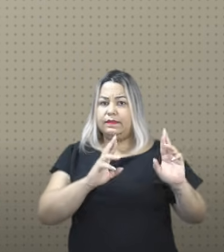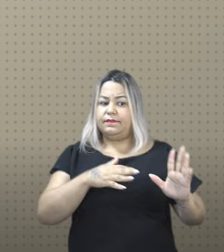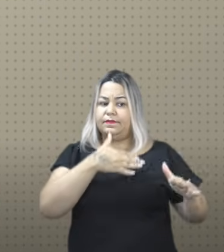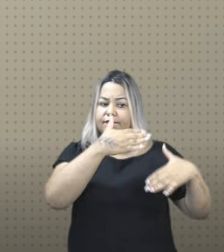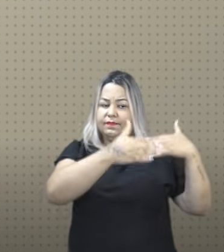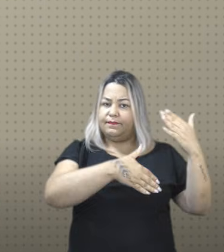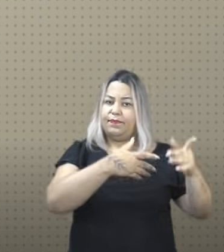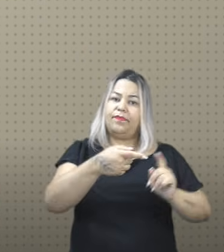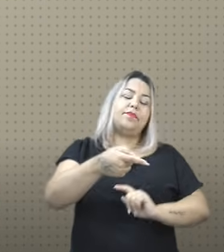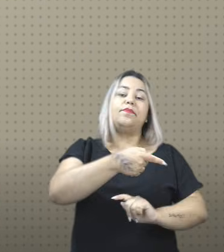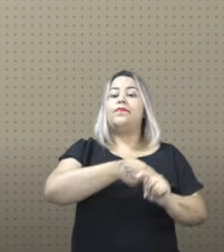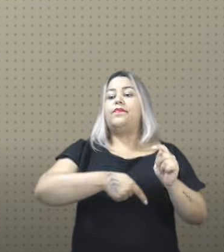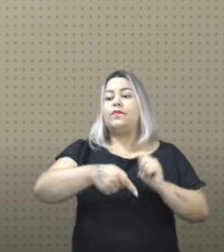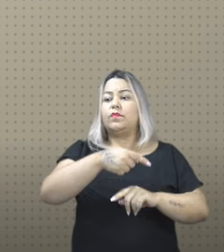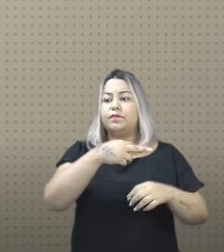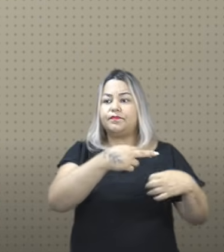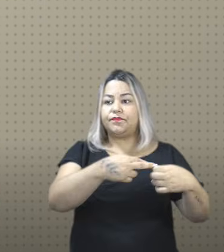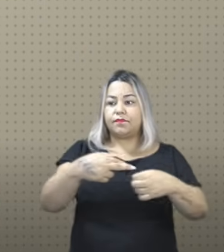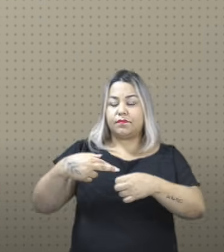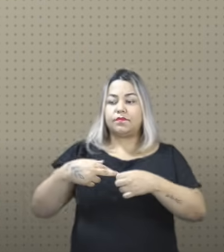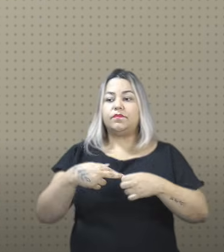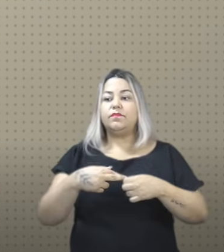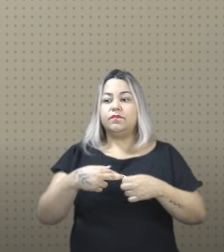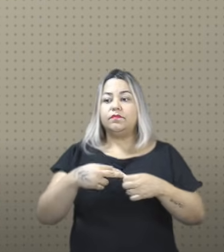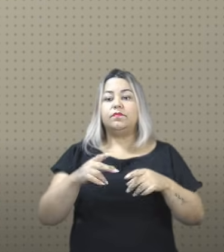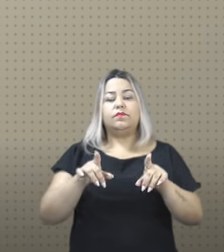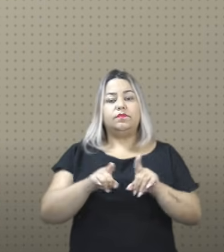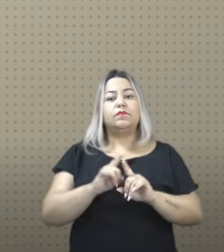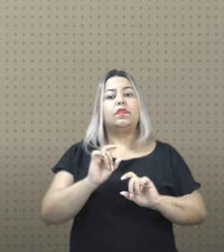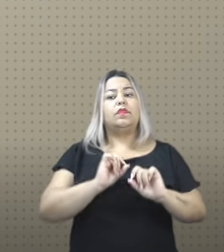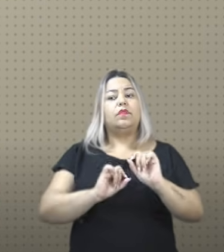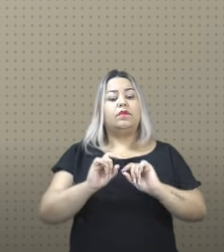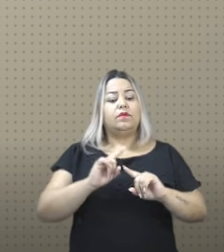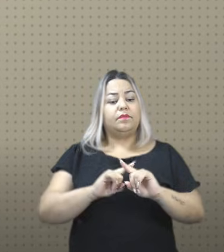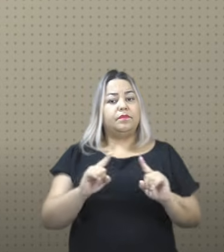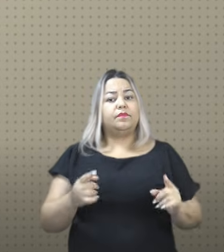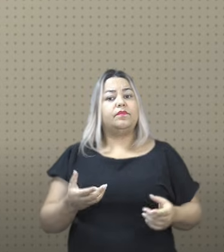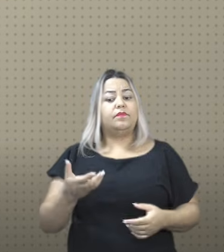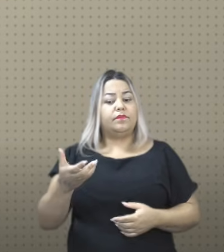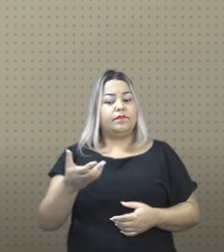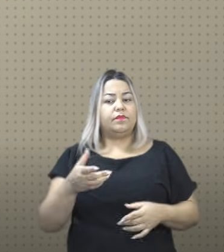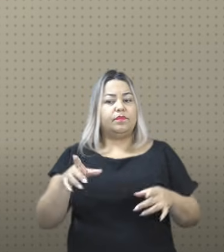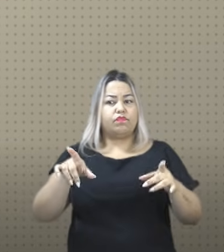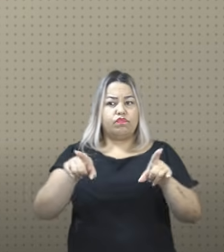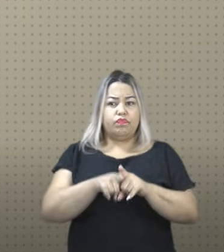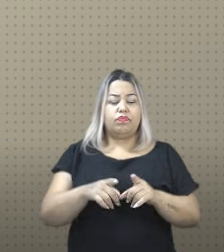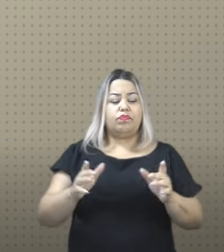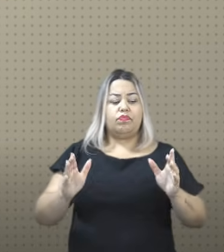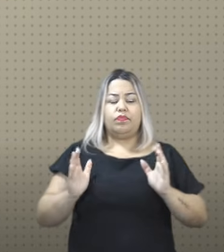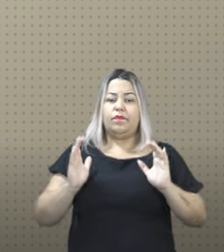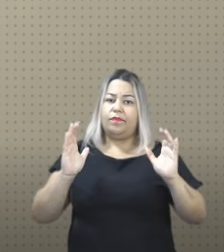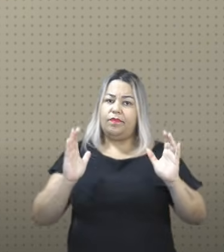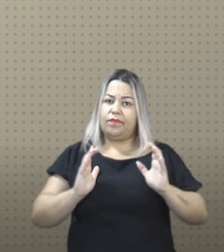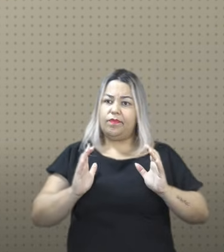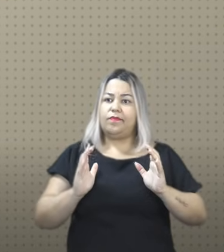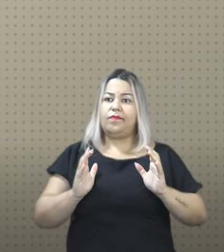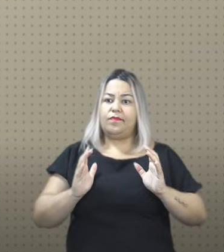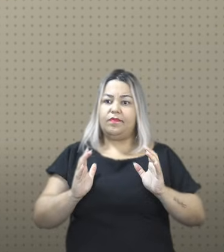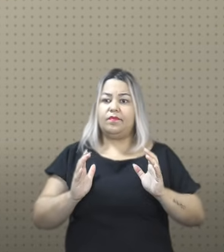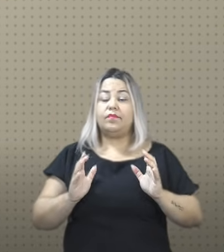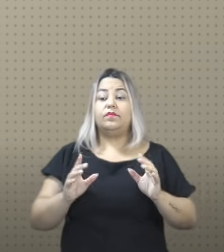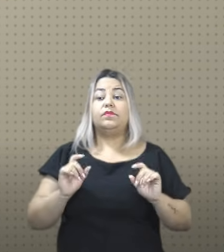desenvolvimento econômico para essa região, de forma sustentável. Mas queremos produção de riqueza, queremos distribuição de